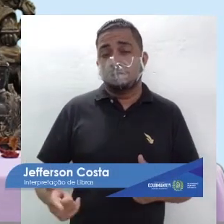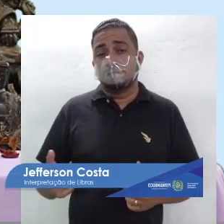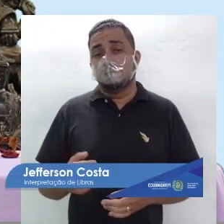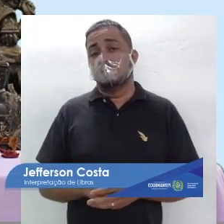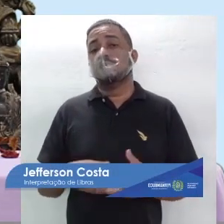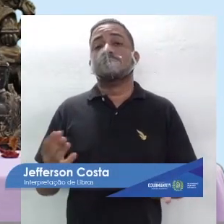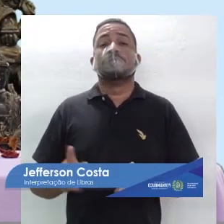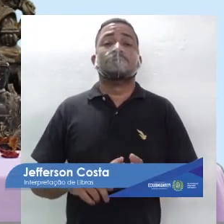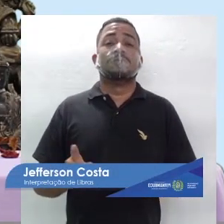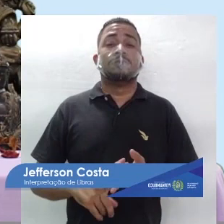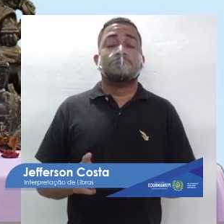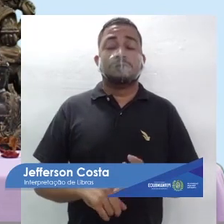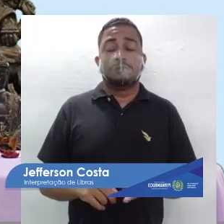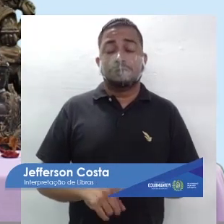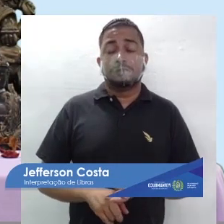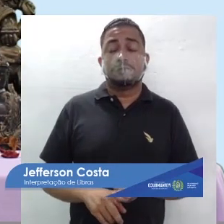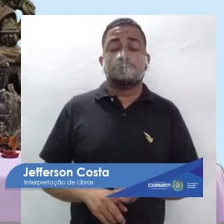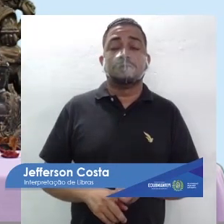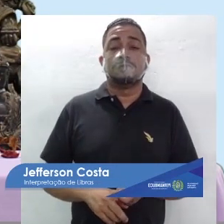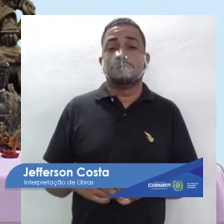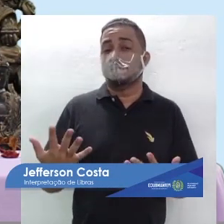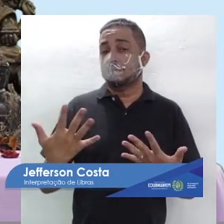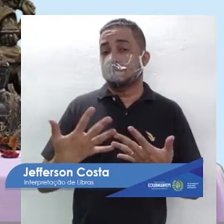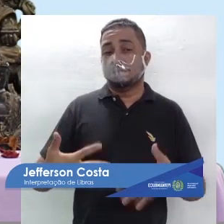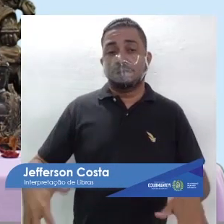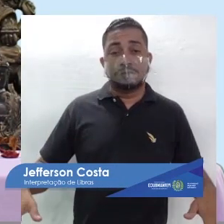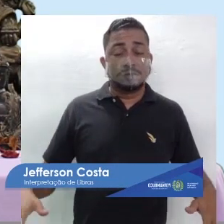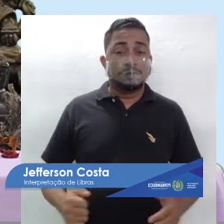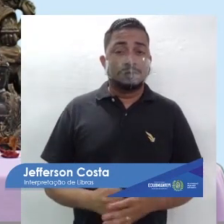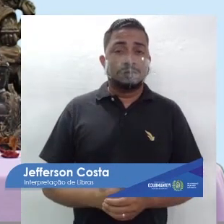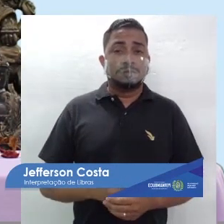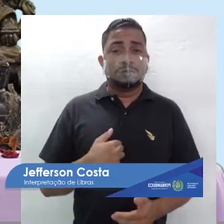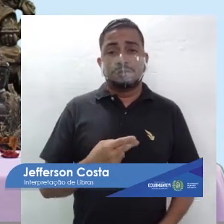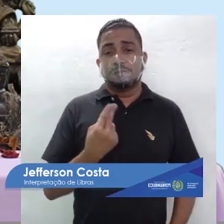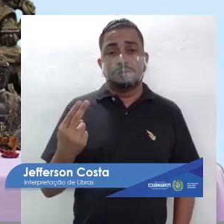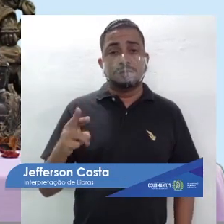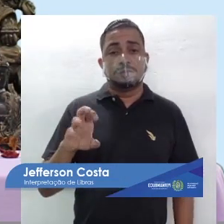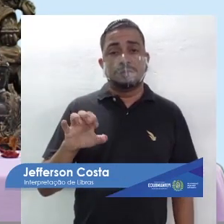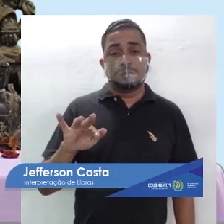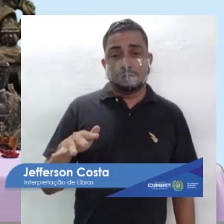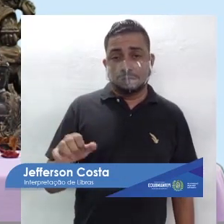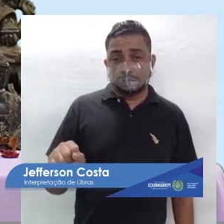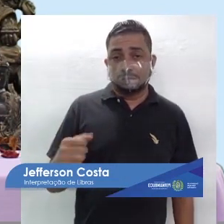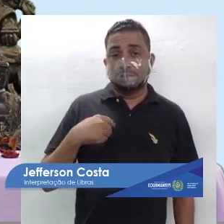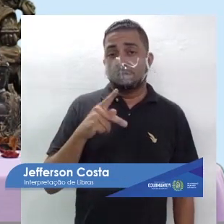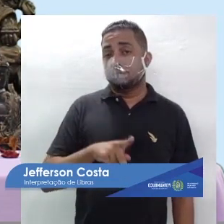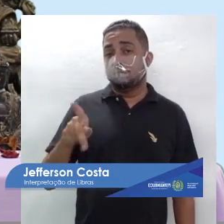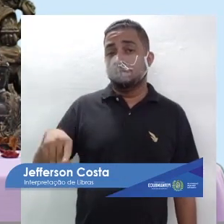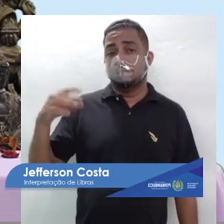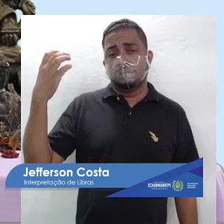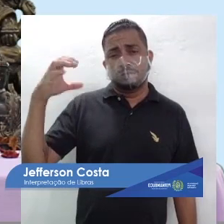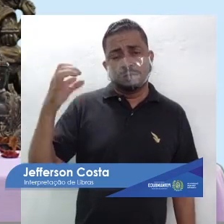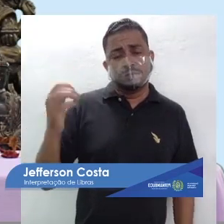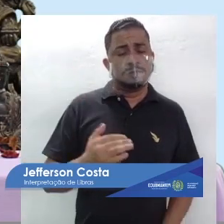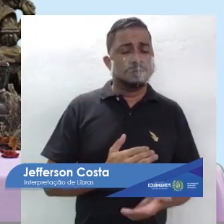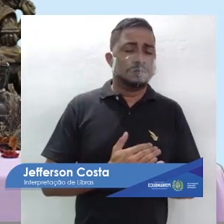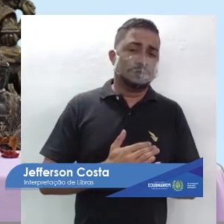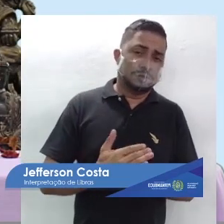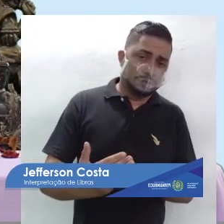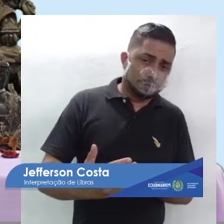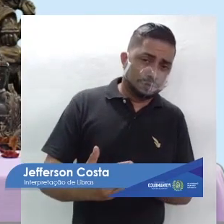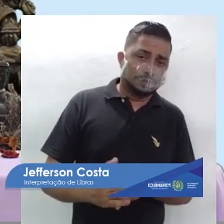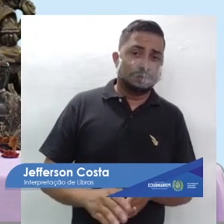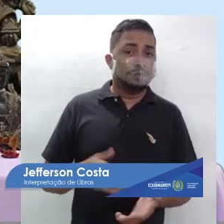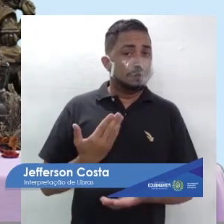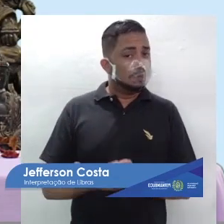no caso, elas sendo naturais. Meu nome é Ives Fernando, eu sou professor de ciências e bora começar mais